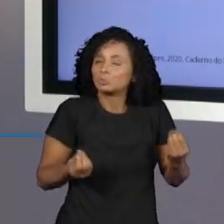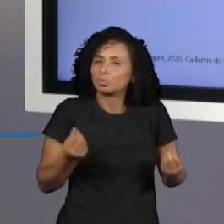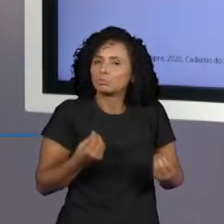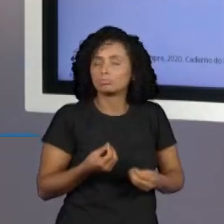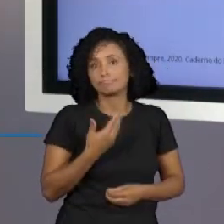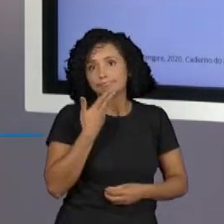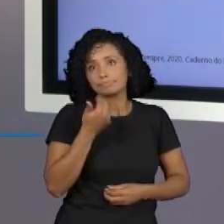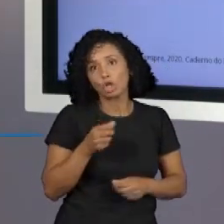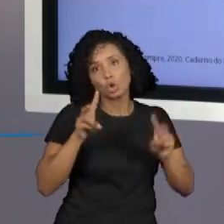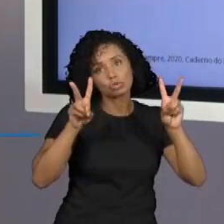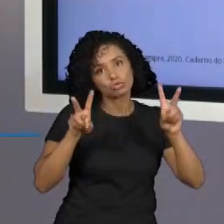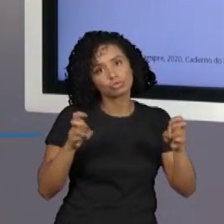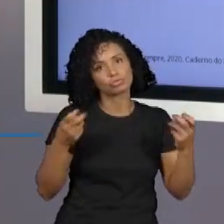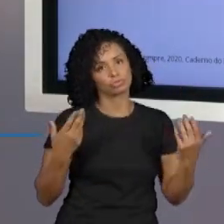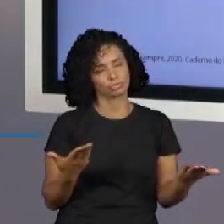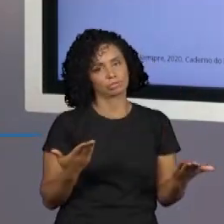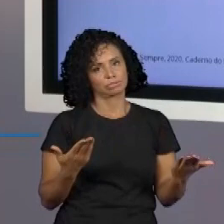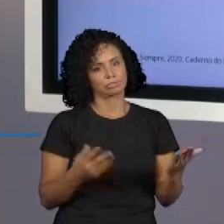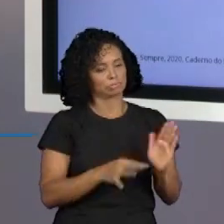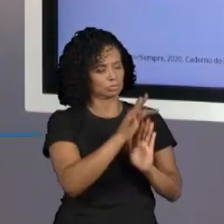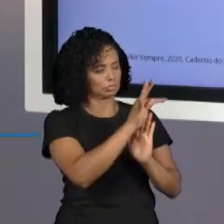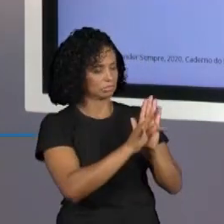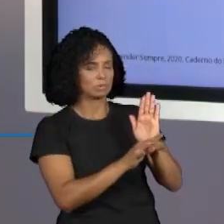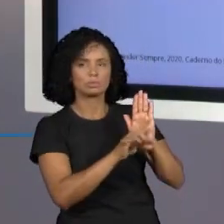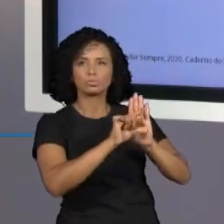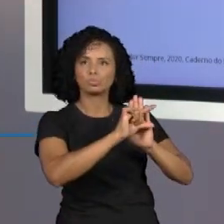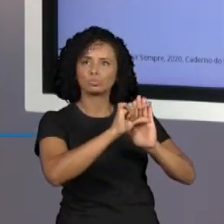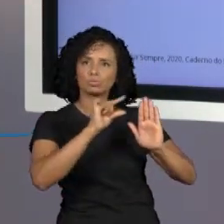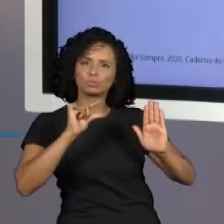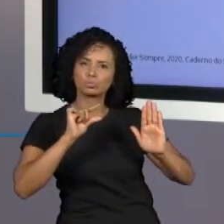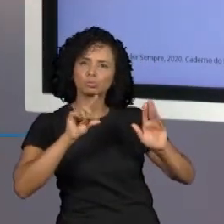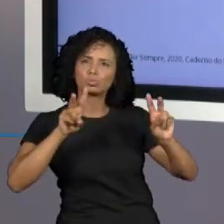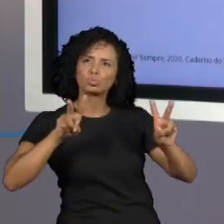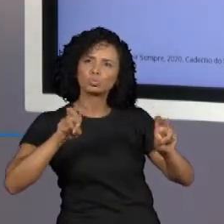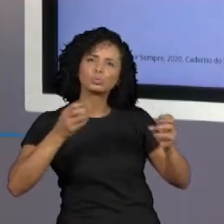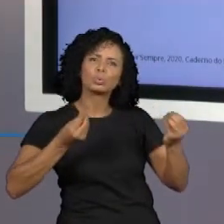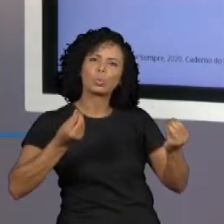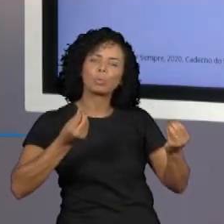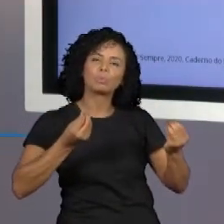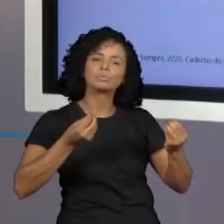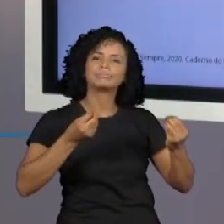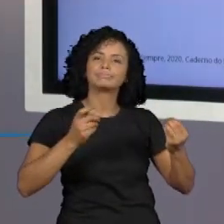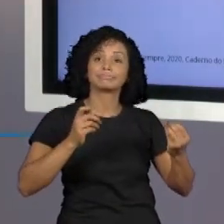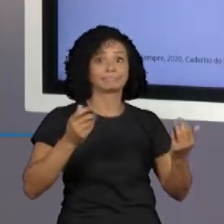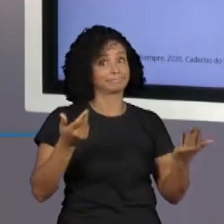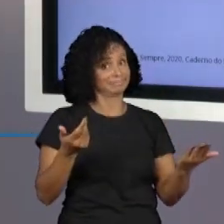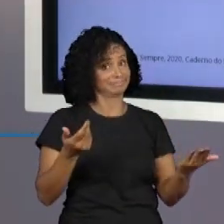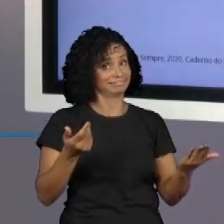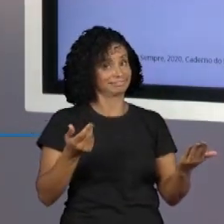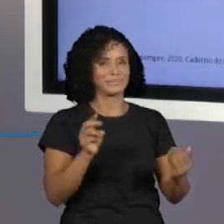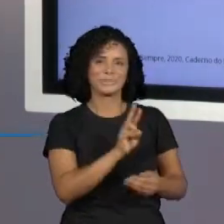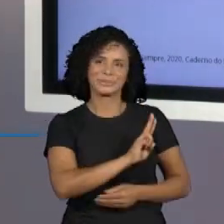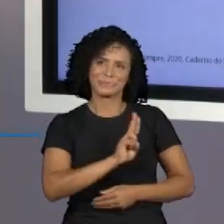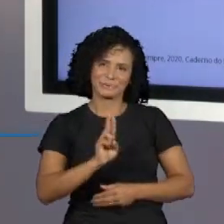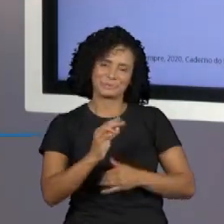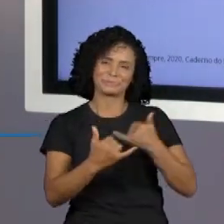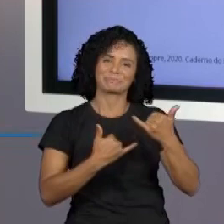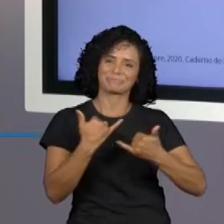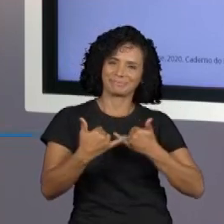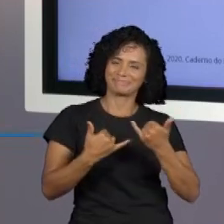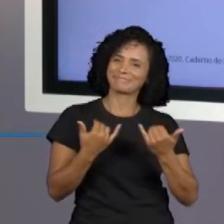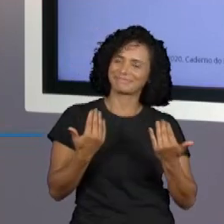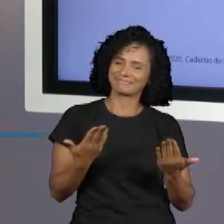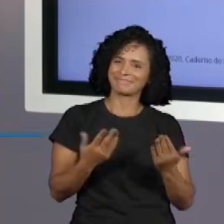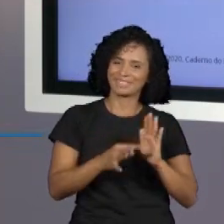texto instrucional sobre a brincadeira esconde-esconde? O nome da brincadeira, né? Então vamos lá colocar, porque um texto